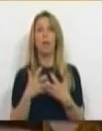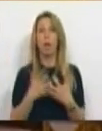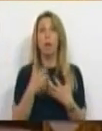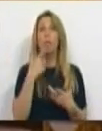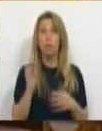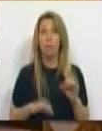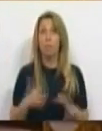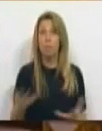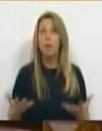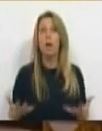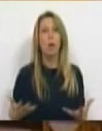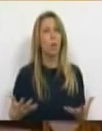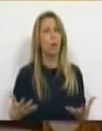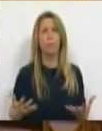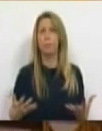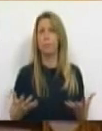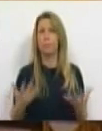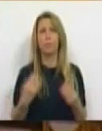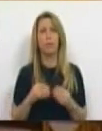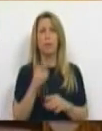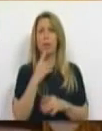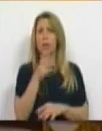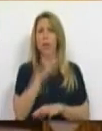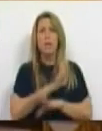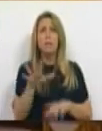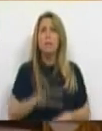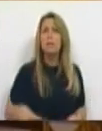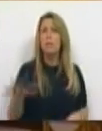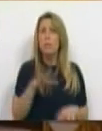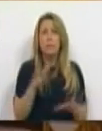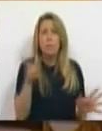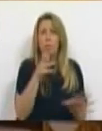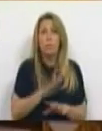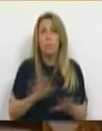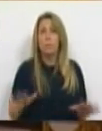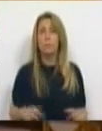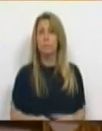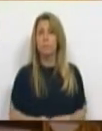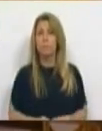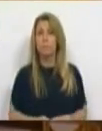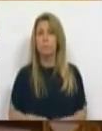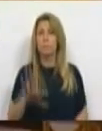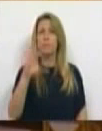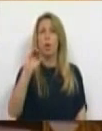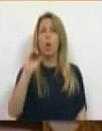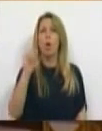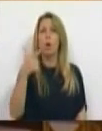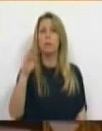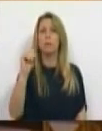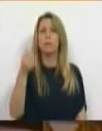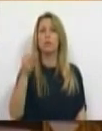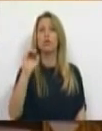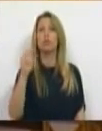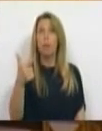passar ultrapassa todos os limites. A situação é caótica nos hotspots, em que